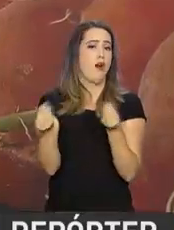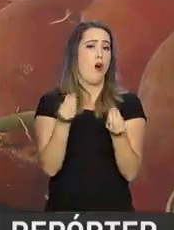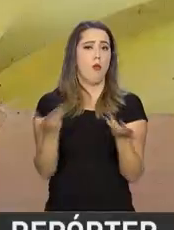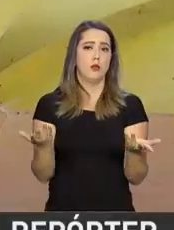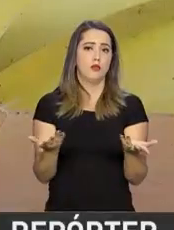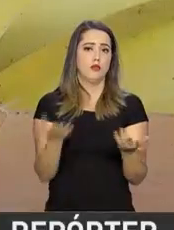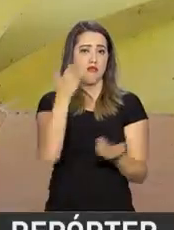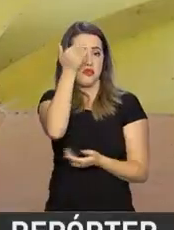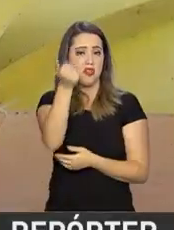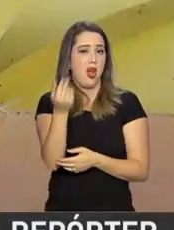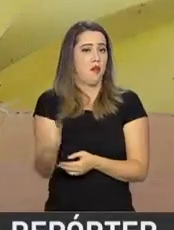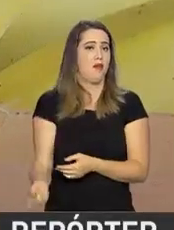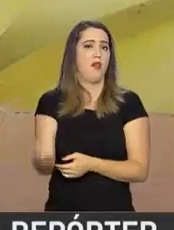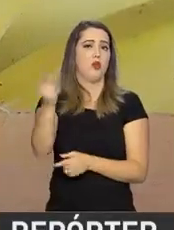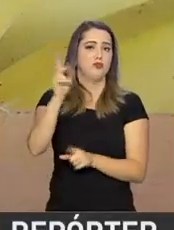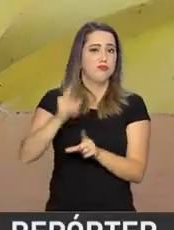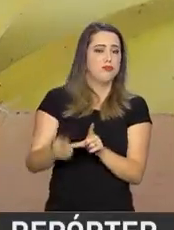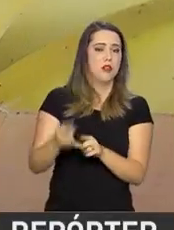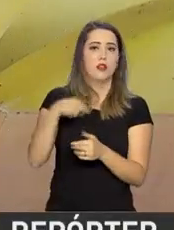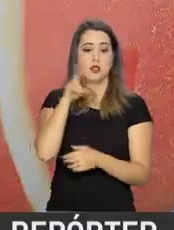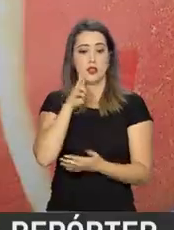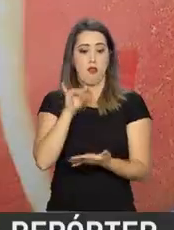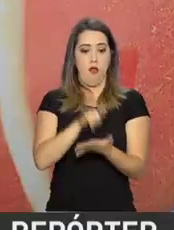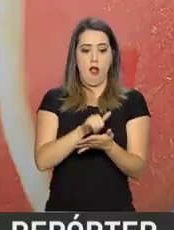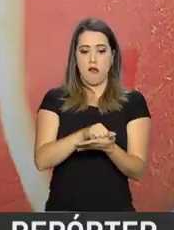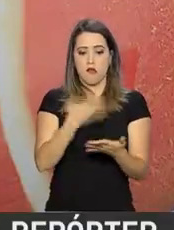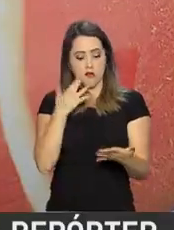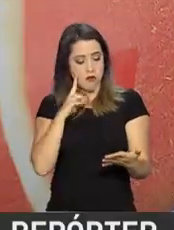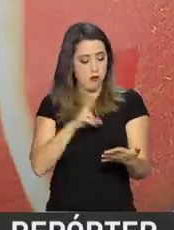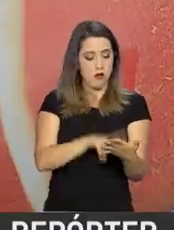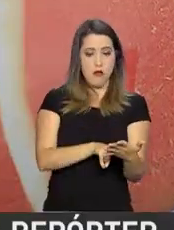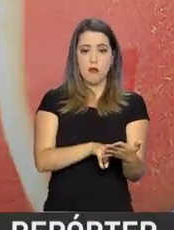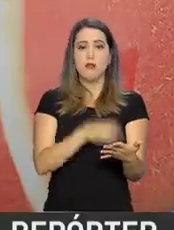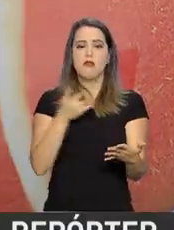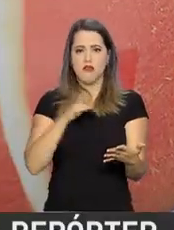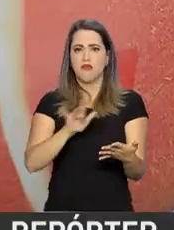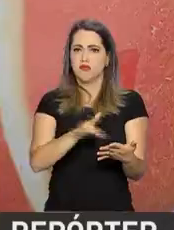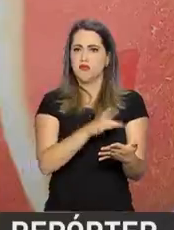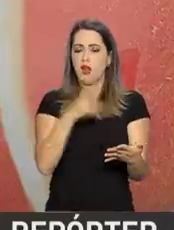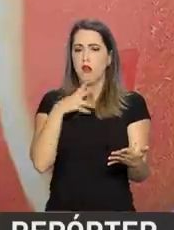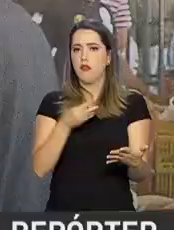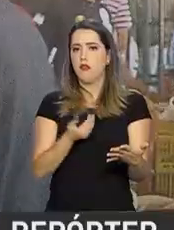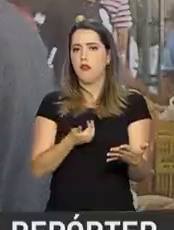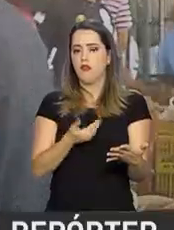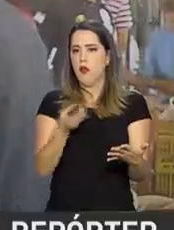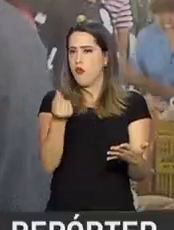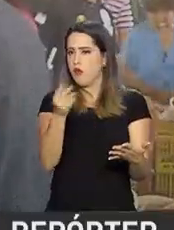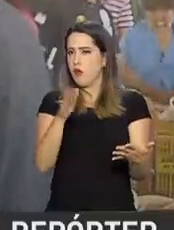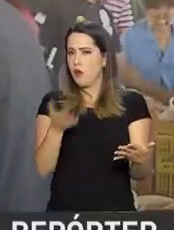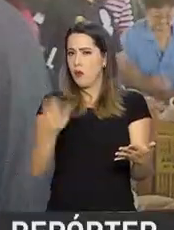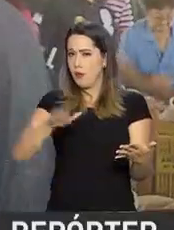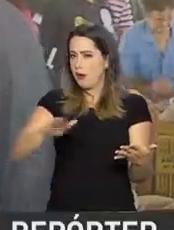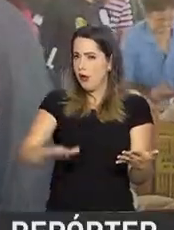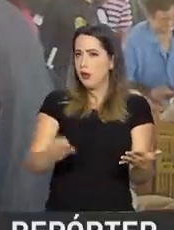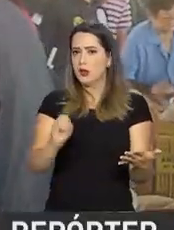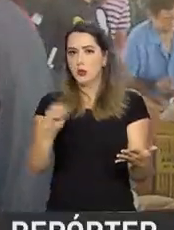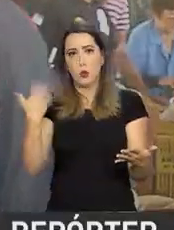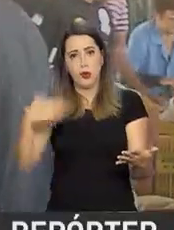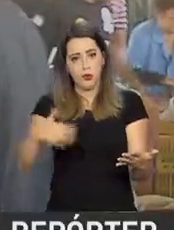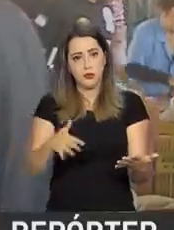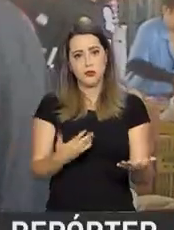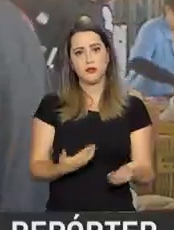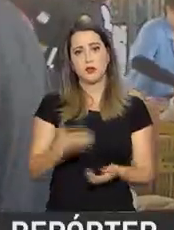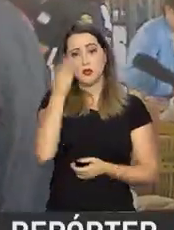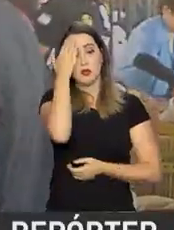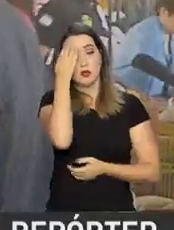produto. Então a gente olha no aplicativo e imediatamente a gente sabe quanto que a gente pode comercializar ou não. Para a gente saber como é que está o comércio